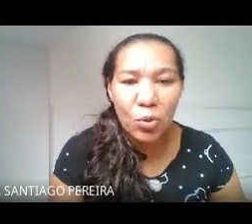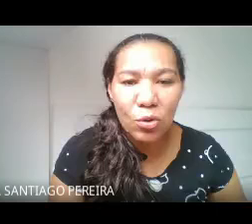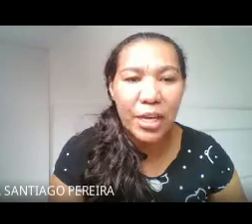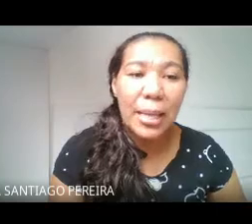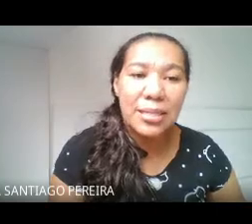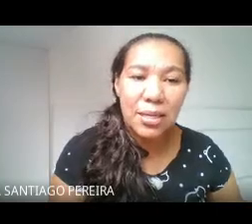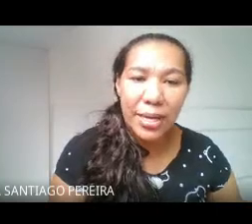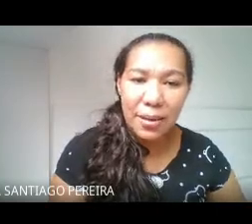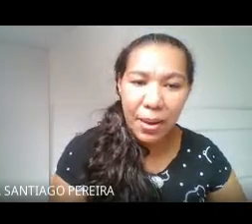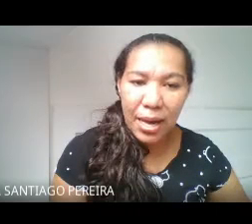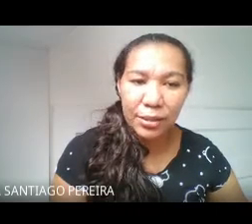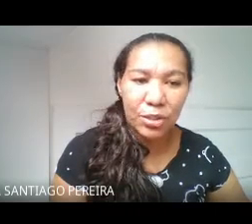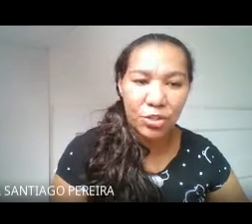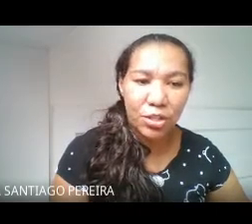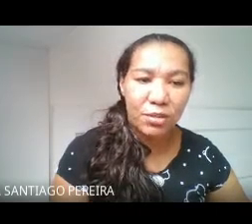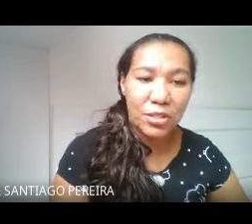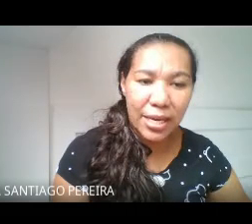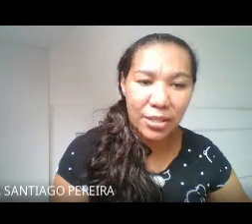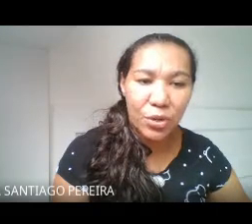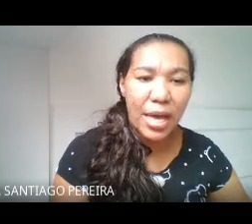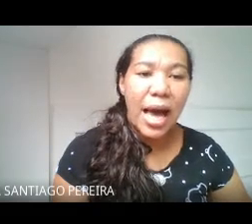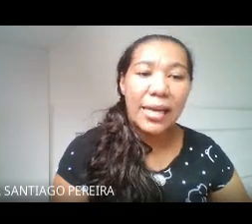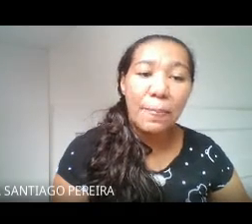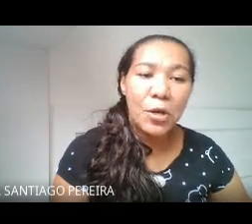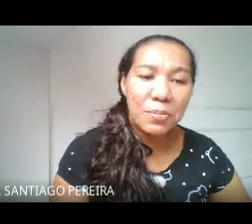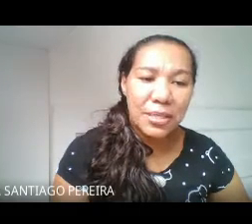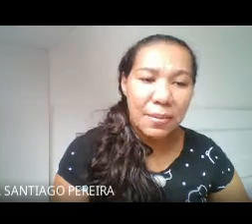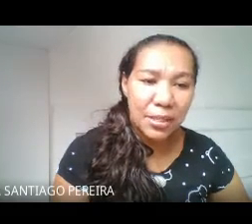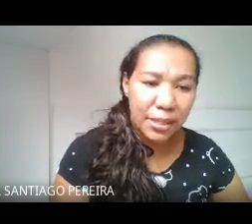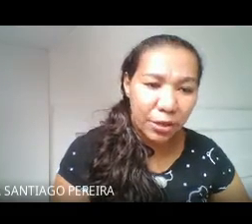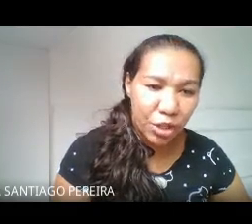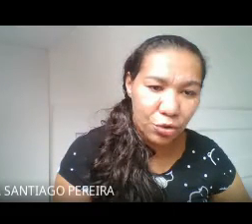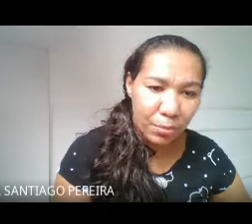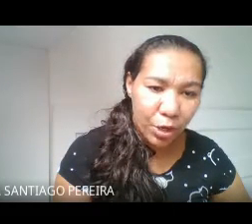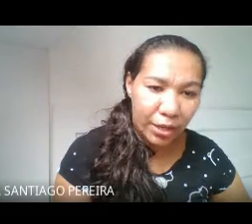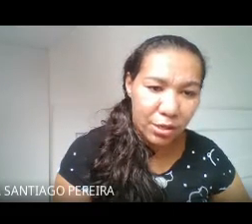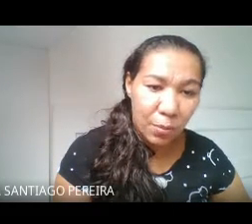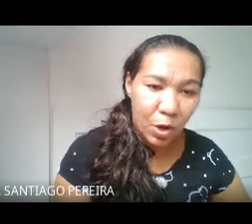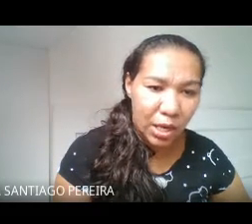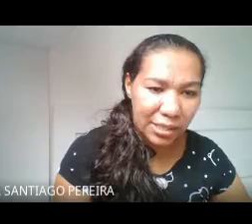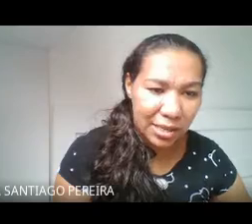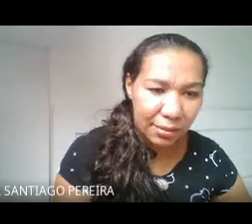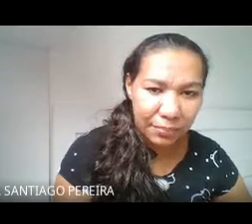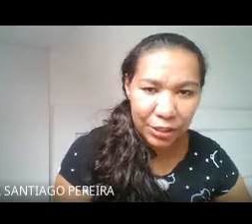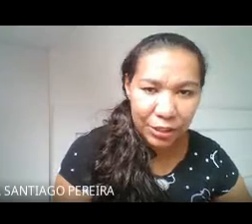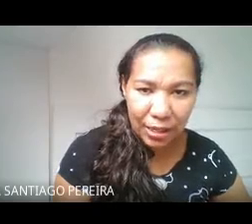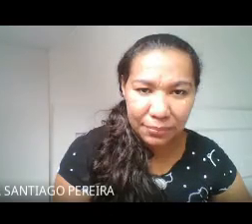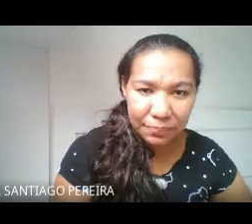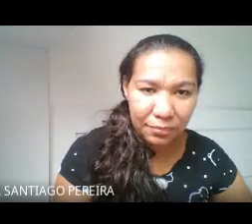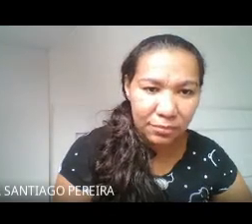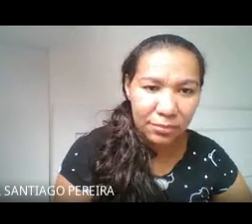Então, povo, em relação a essa parte dos adjetivos, é isso. Aí, na próxima semana, que eu já joguei por aqui só para organizar